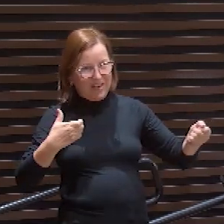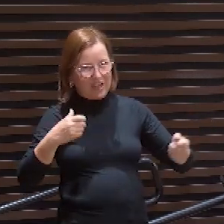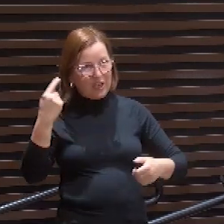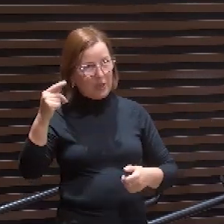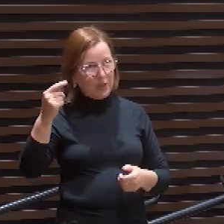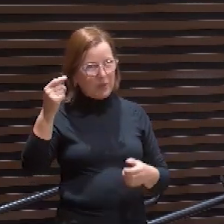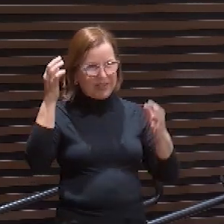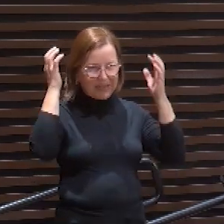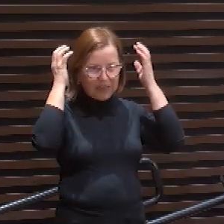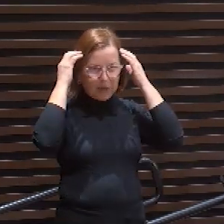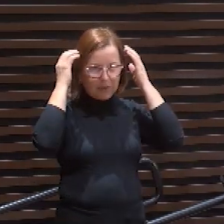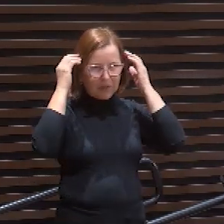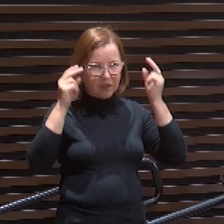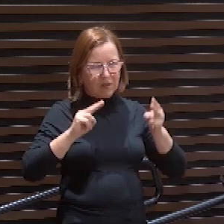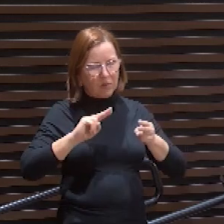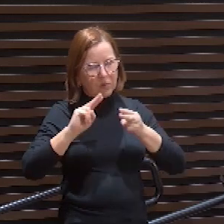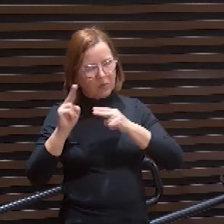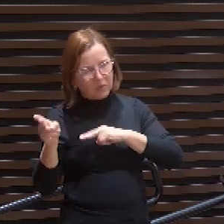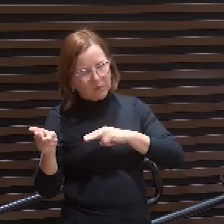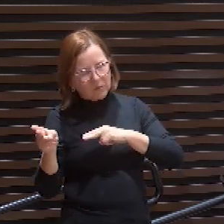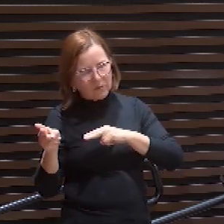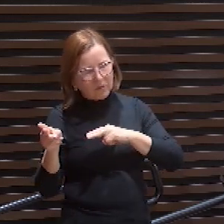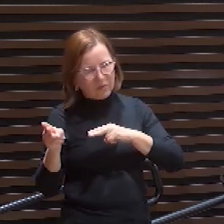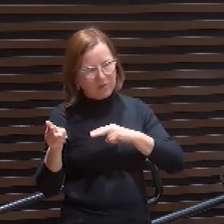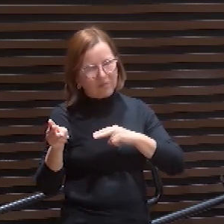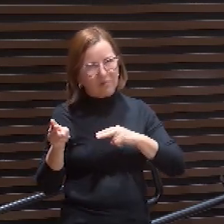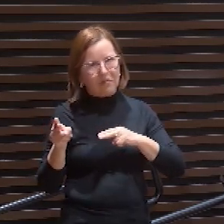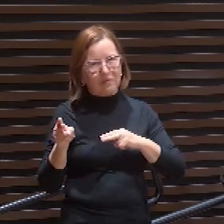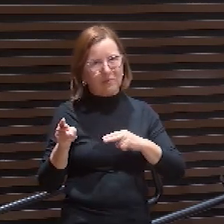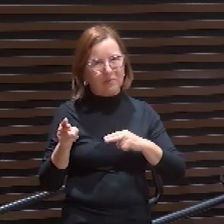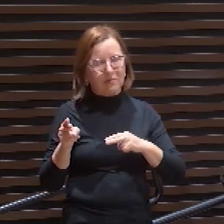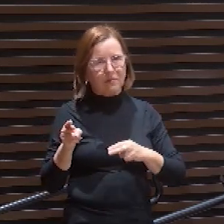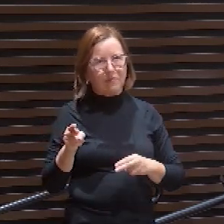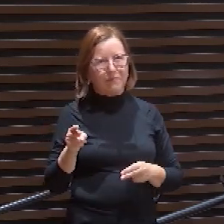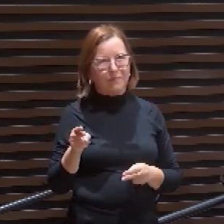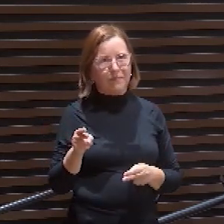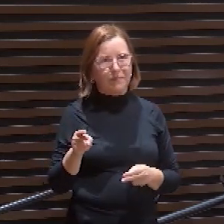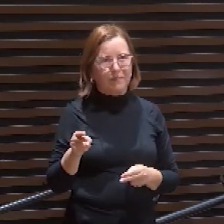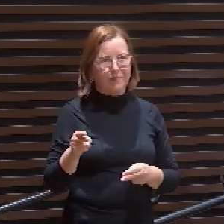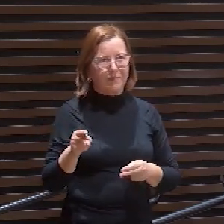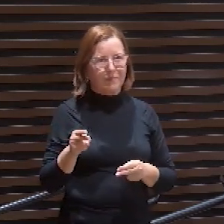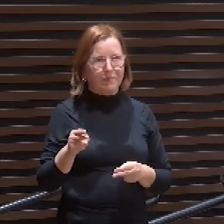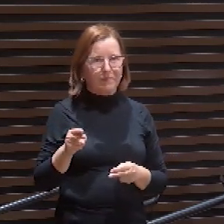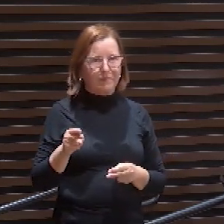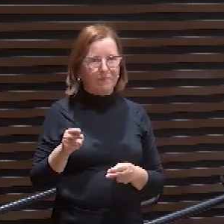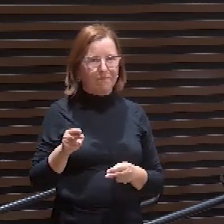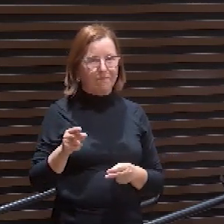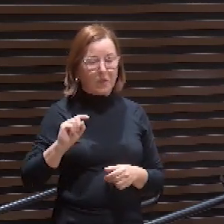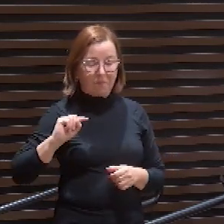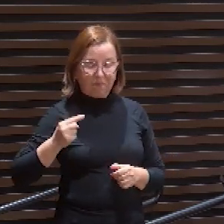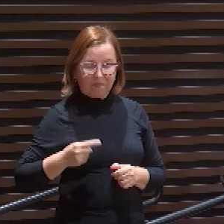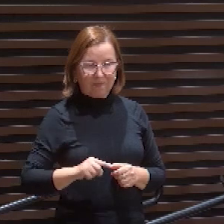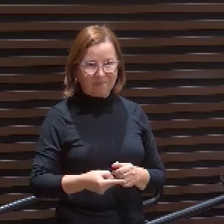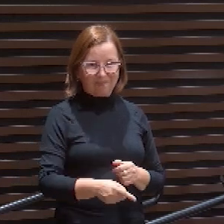sono anestésico. É um sono que dispensa a ação humana.